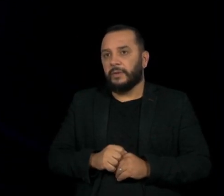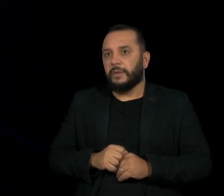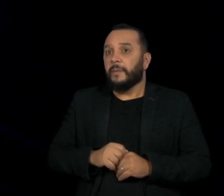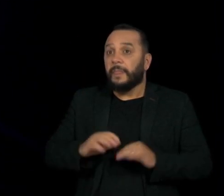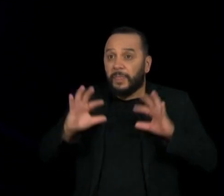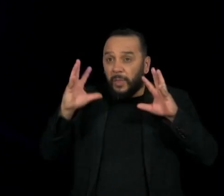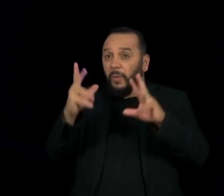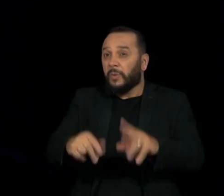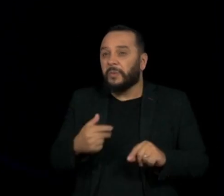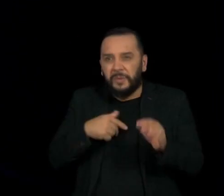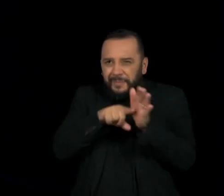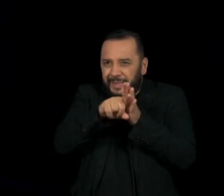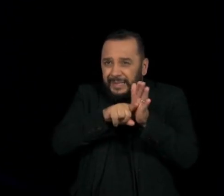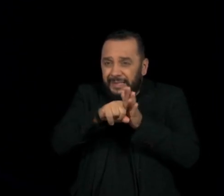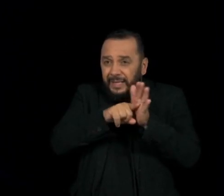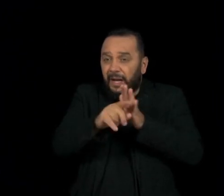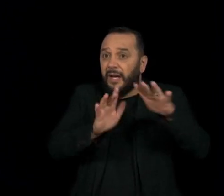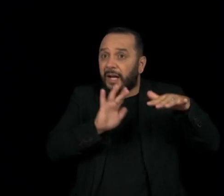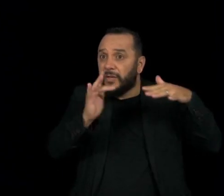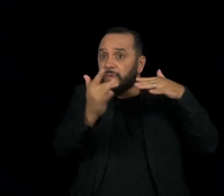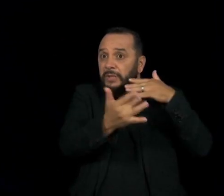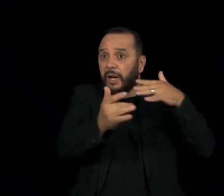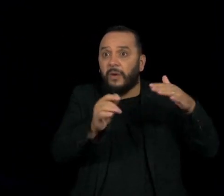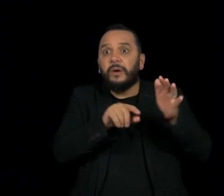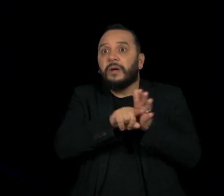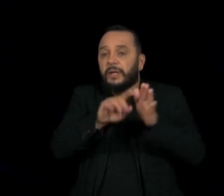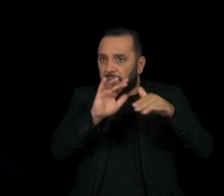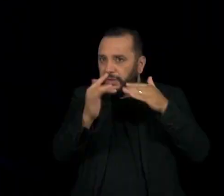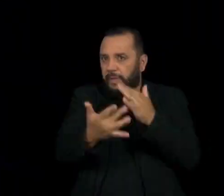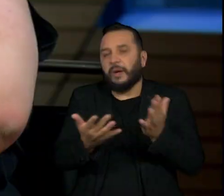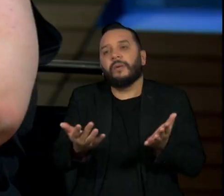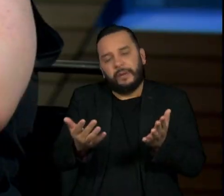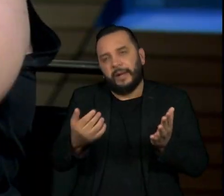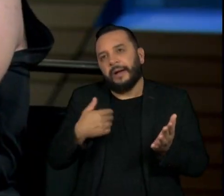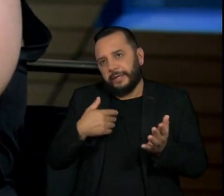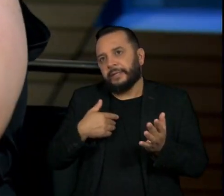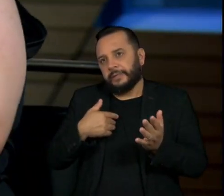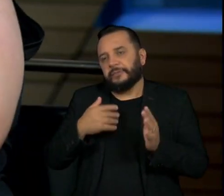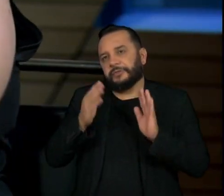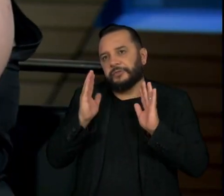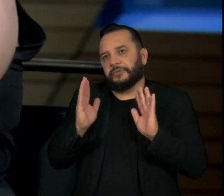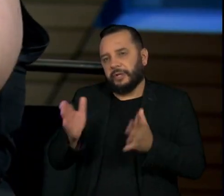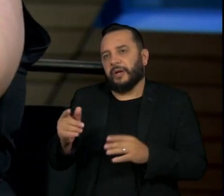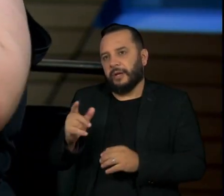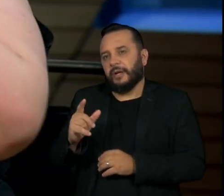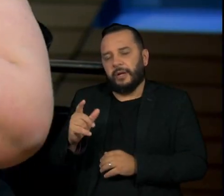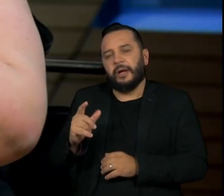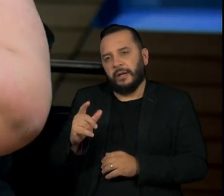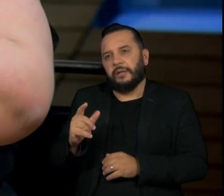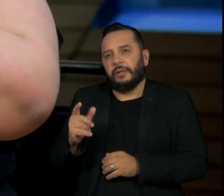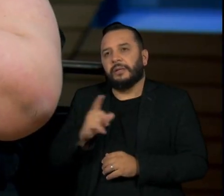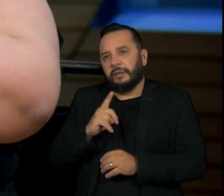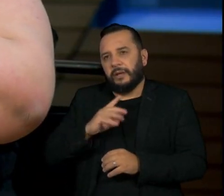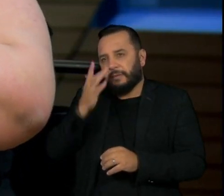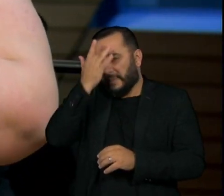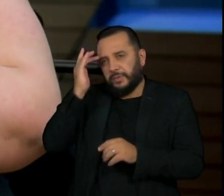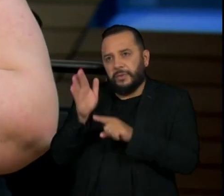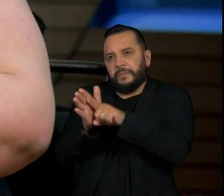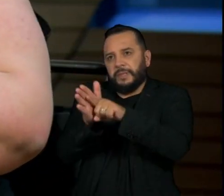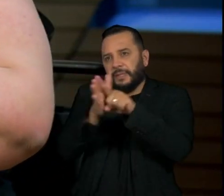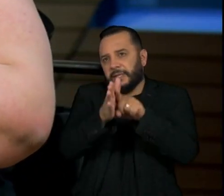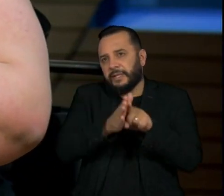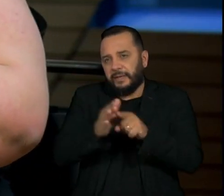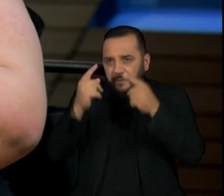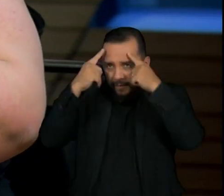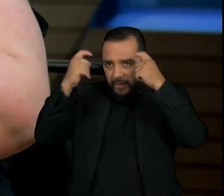redes sociais e descobriram um ecossistema que, por exemplo, eu já tenho mapeado há um tempo, já tem sido mapeado para a gente que pensa o extremismo violento